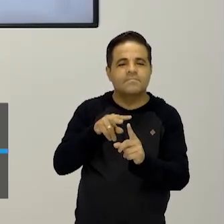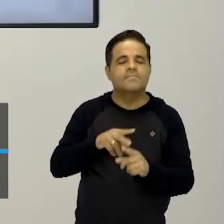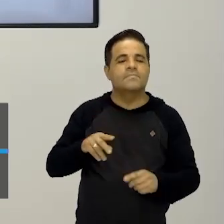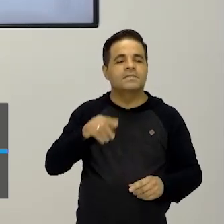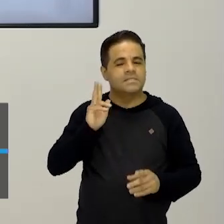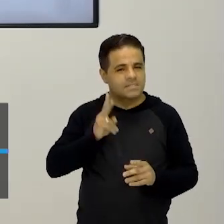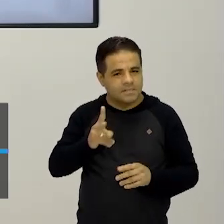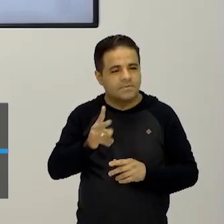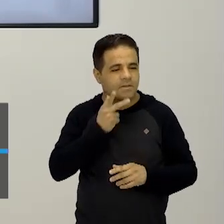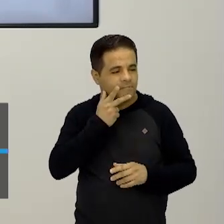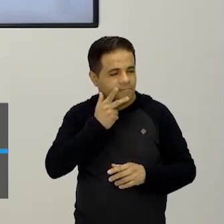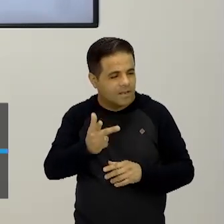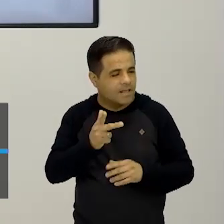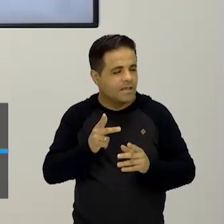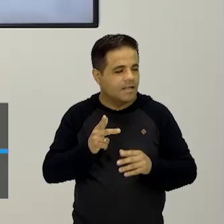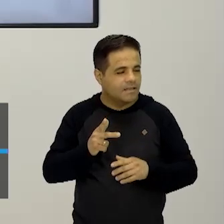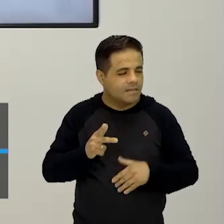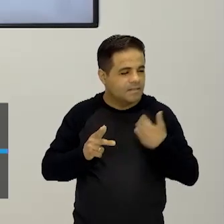de falar, o